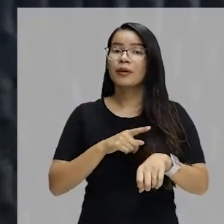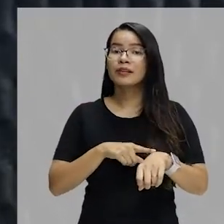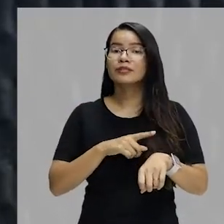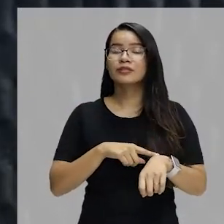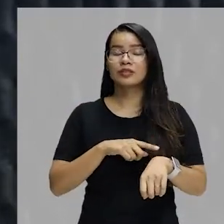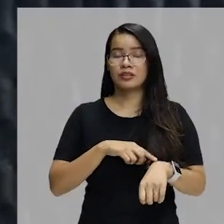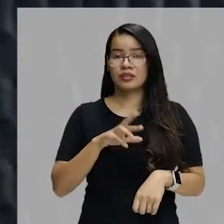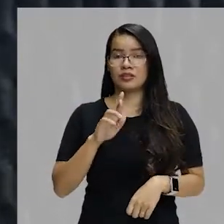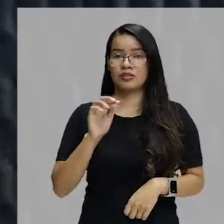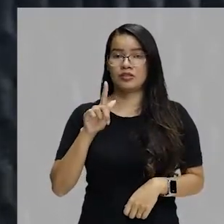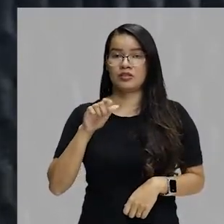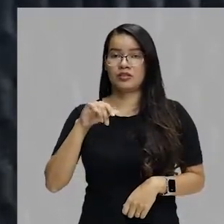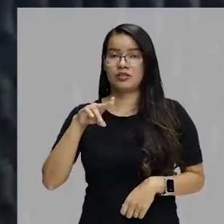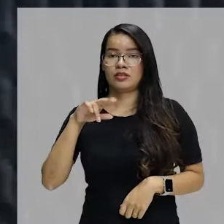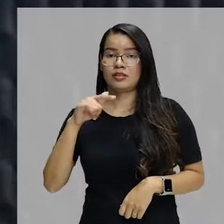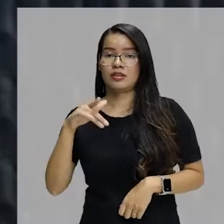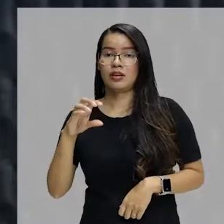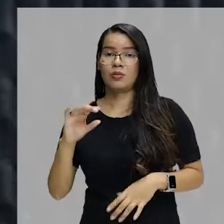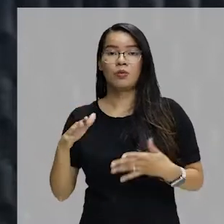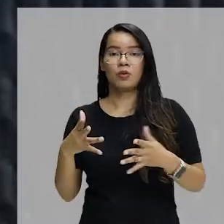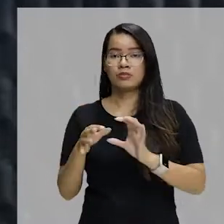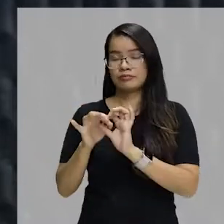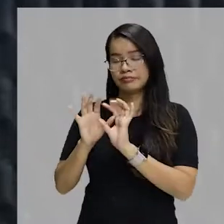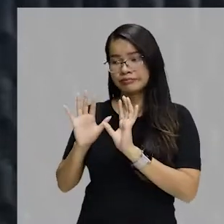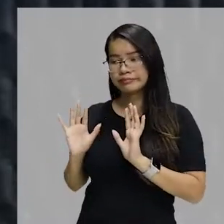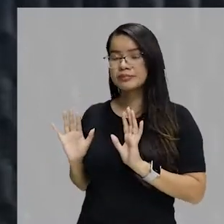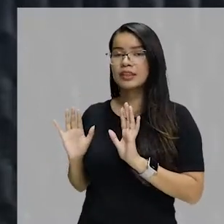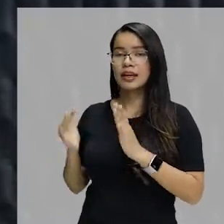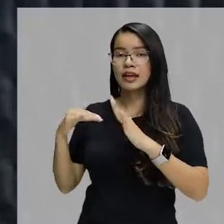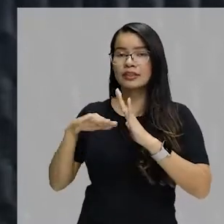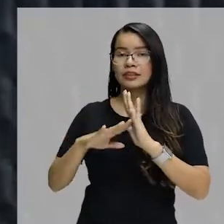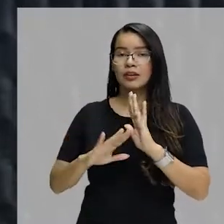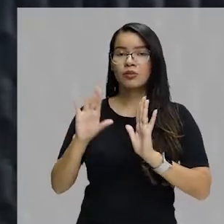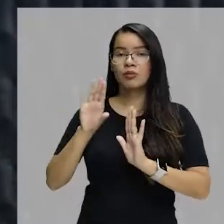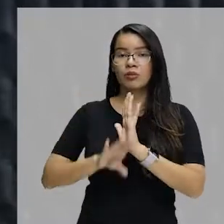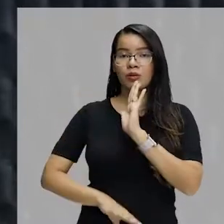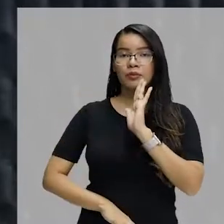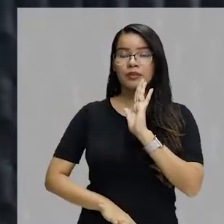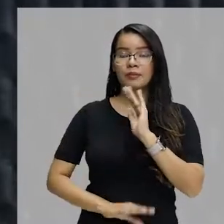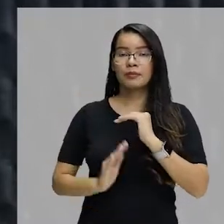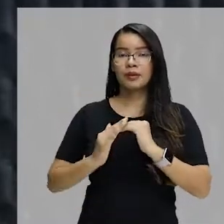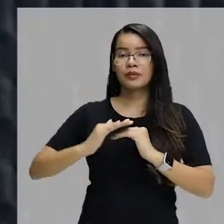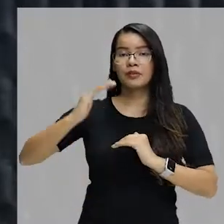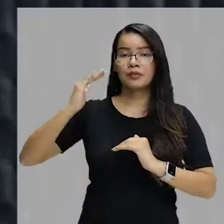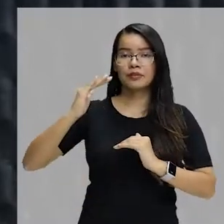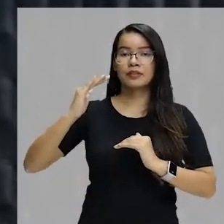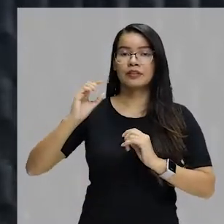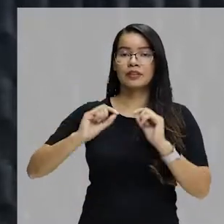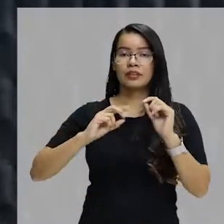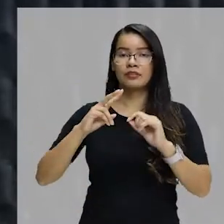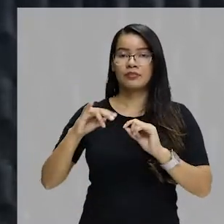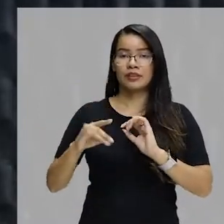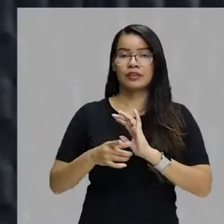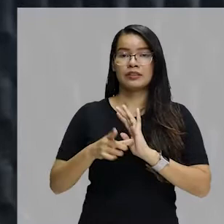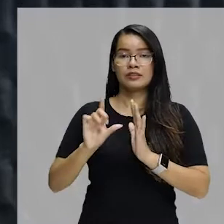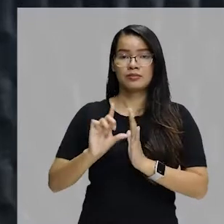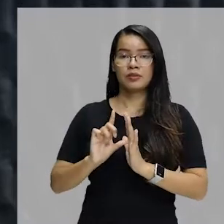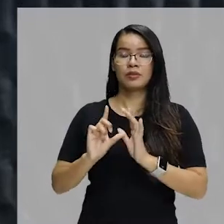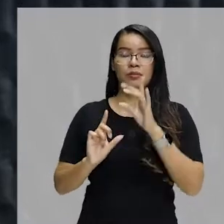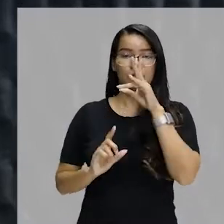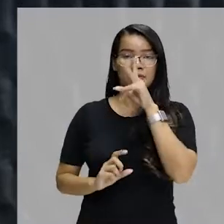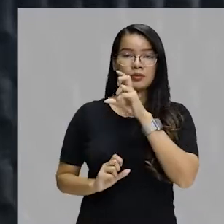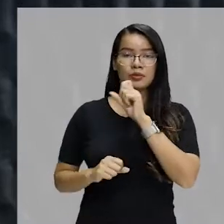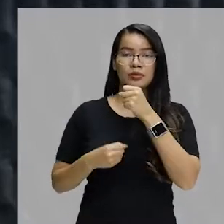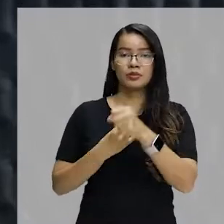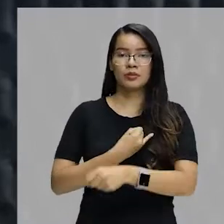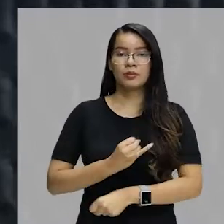Pedro abdica, Dom Pedro I, até o golpe da maioridade, que vai antecipar o poder do